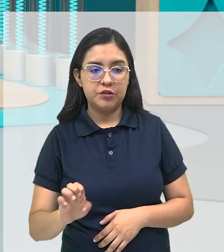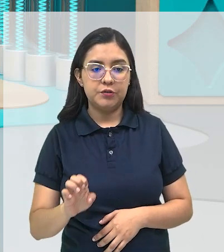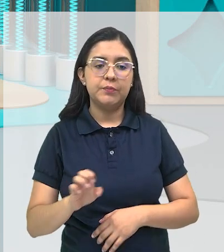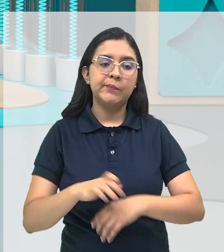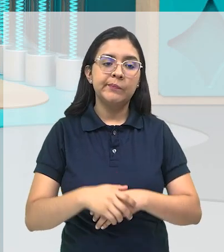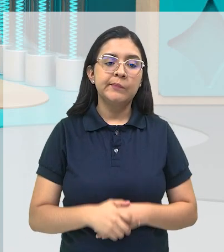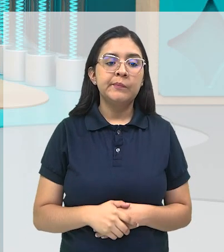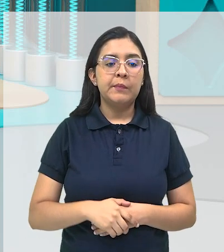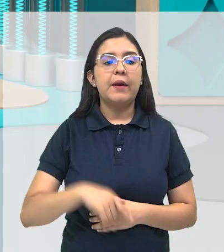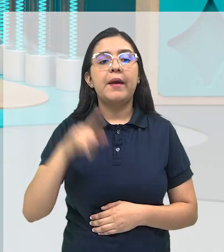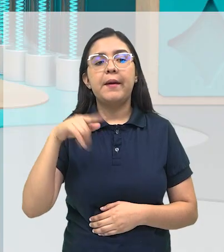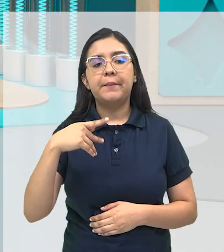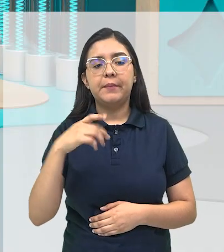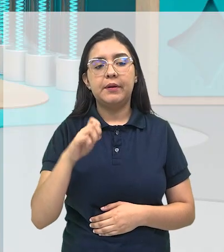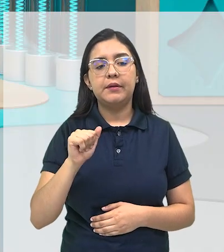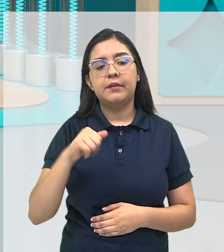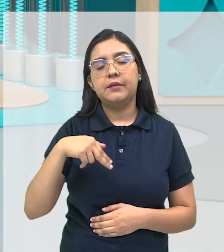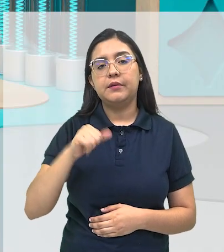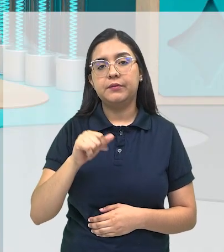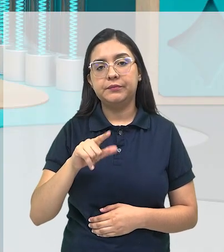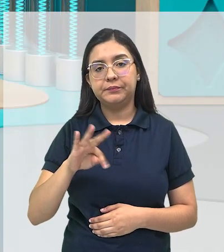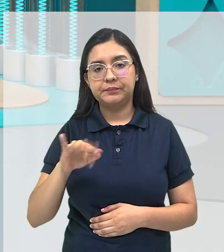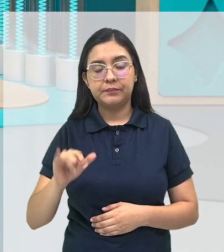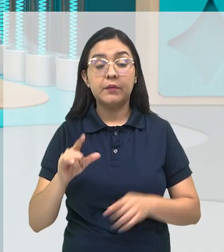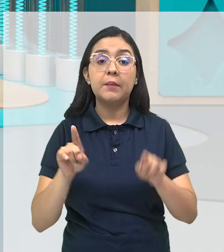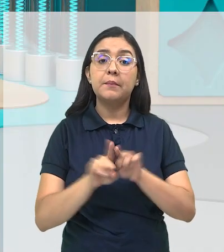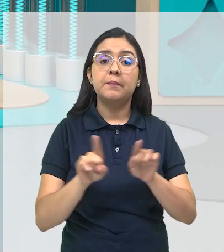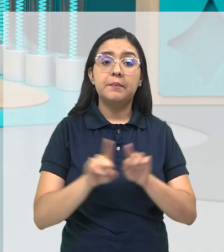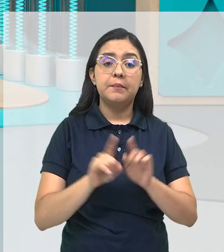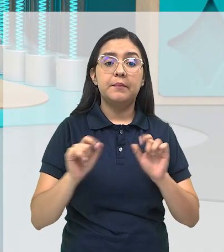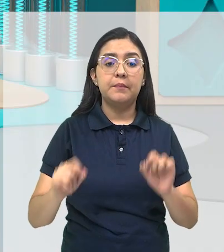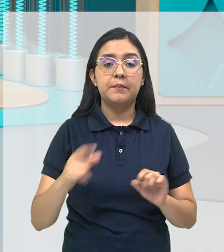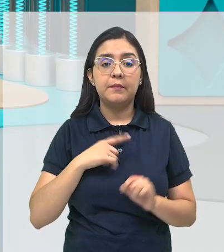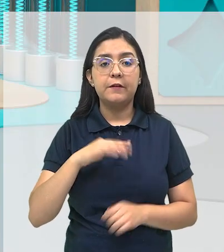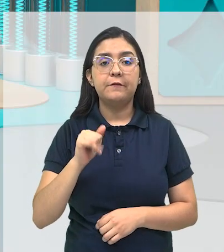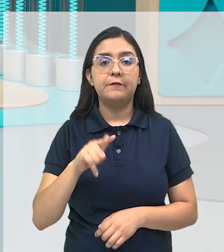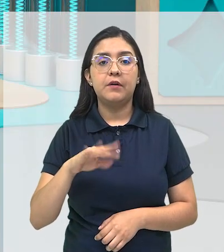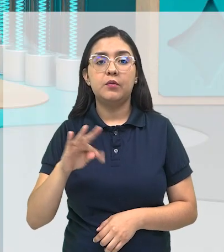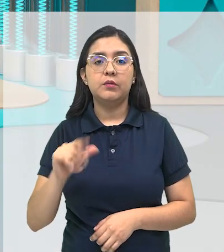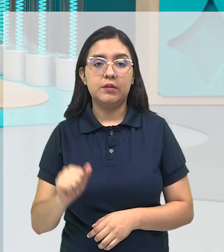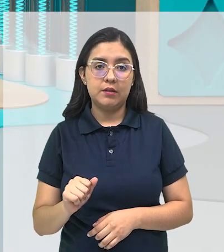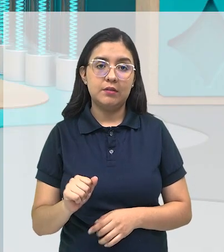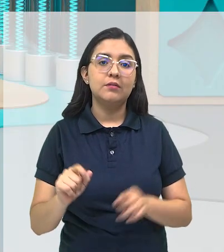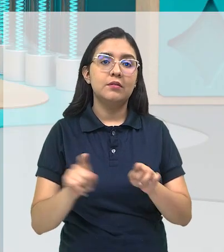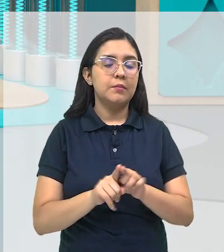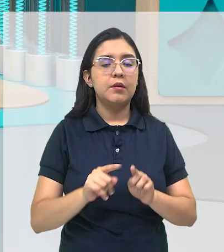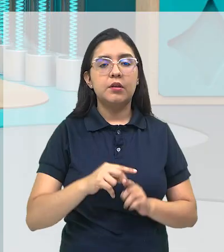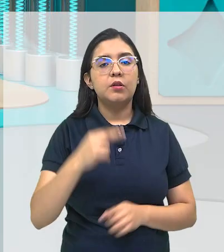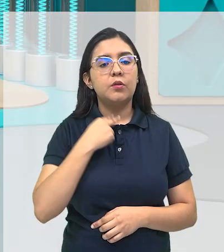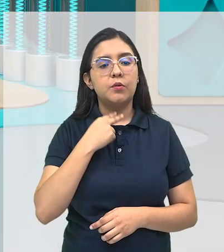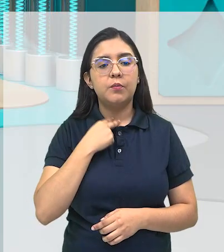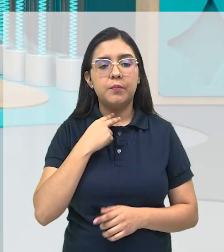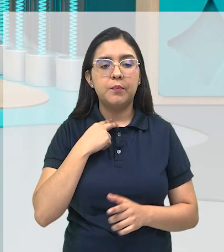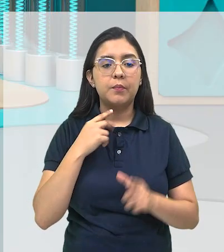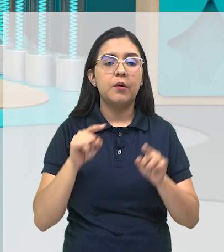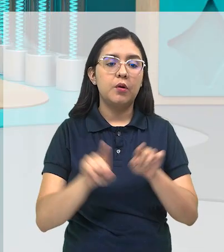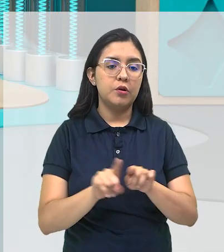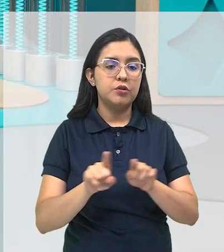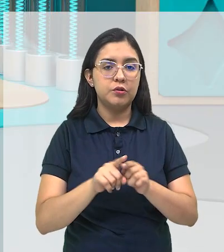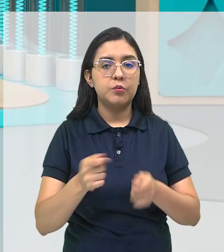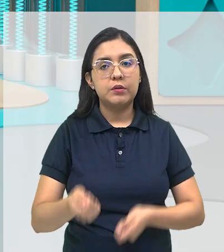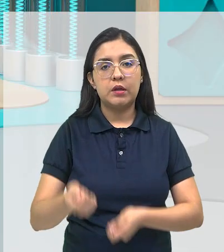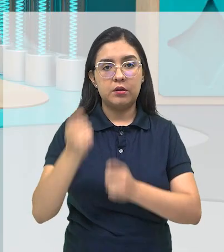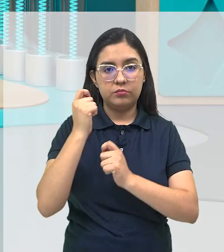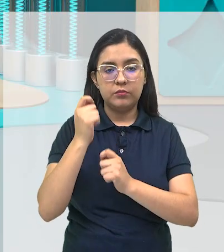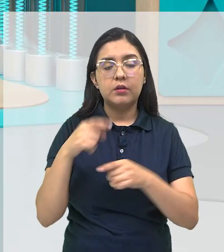bom? A gente vai ter também a marcação de faltas, e aí é considerado falta erguer o taco acima da linha do